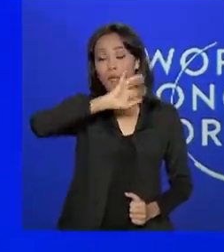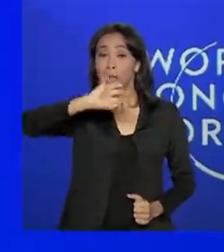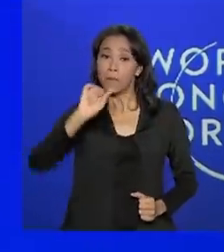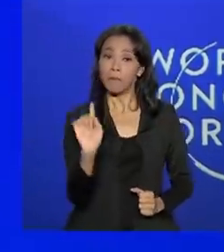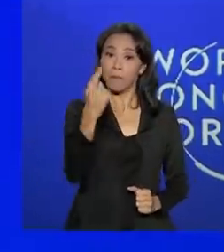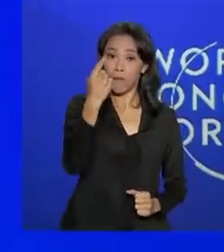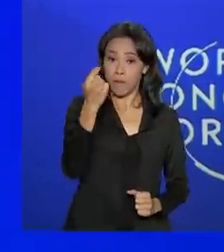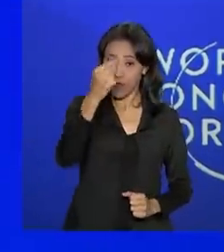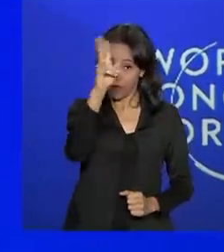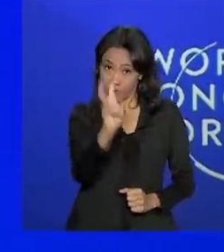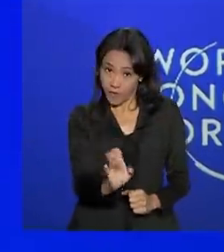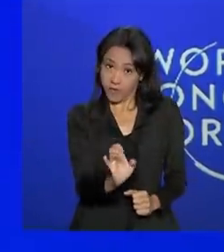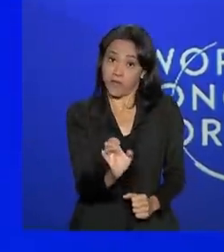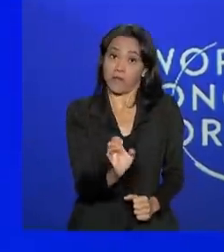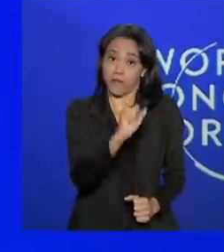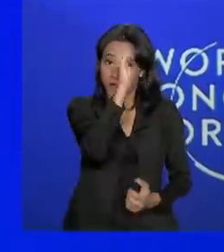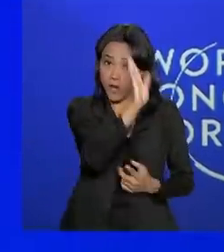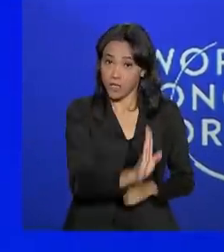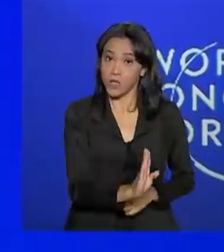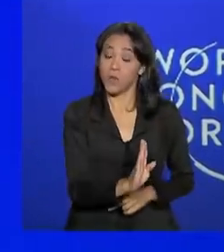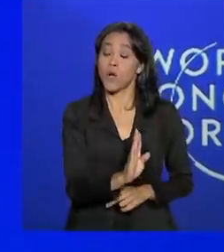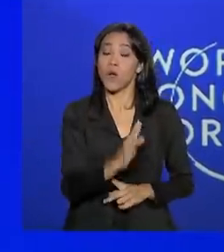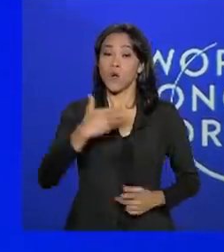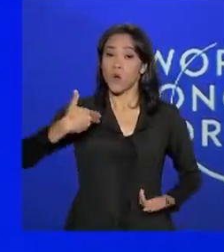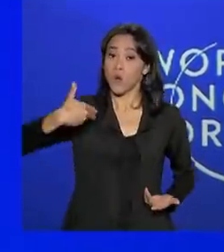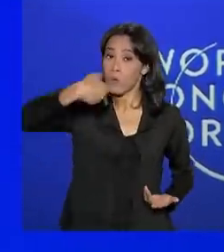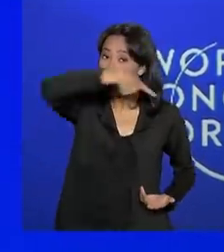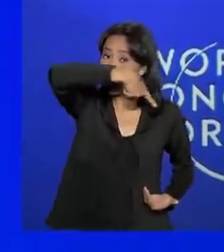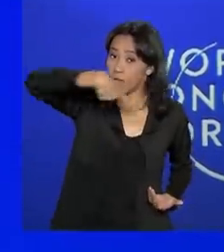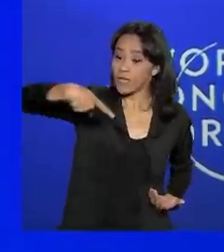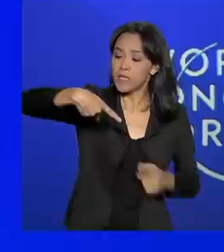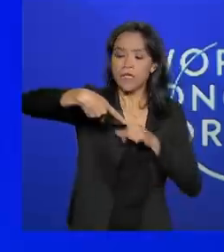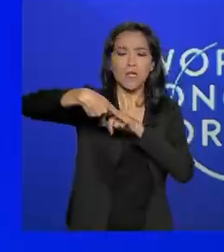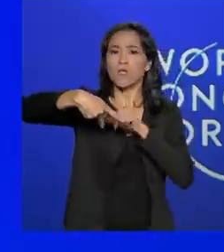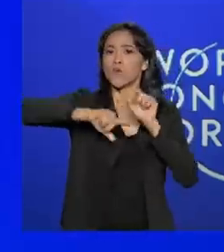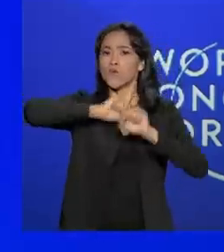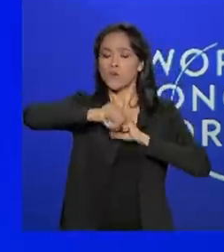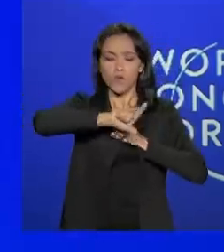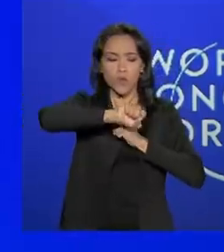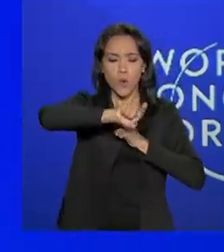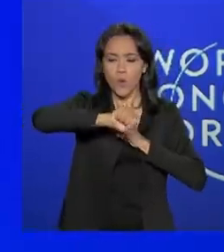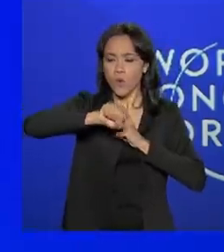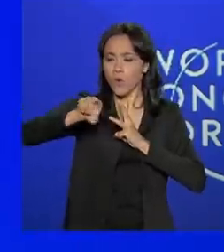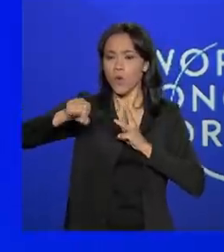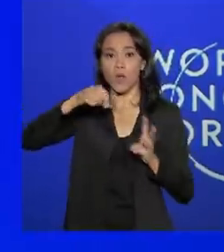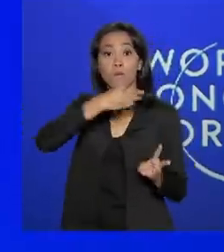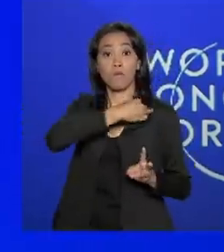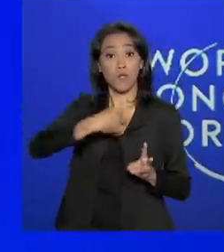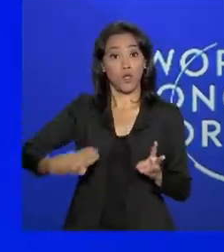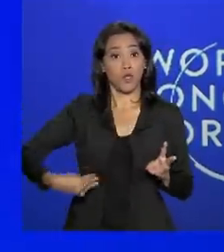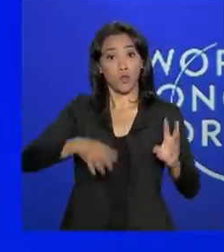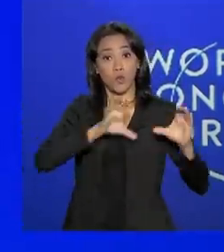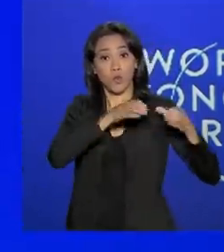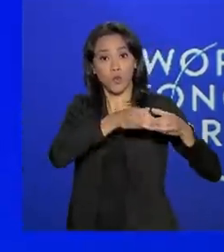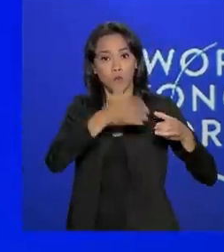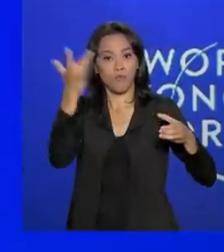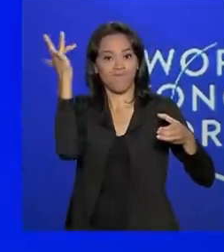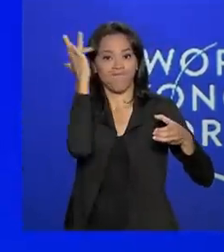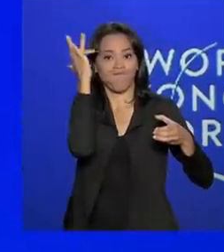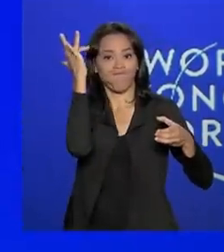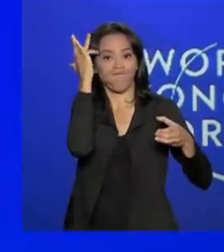primeira vez no Brasil, um presidente montou uma equipe de ministros qualificados,